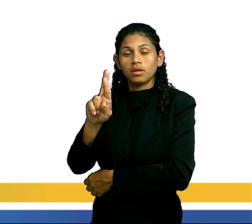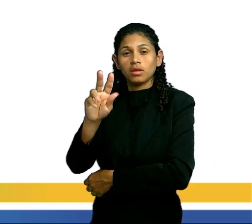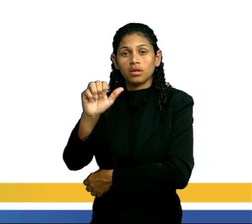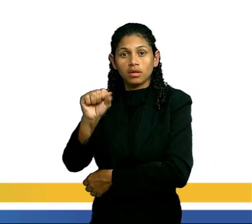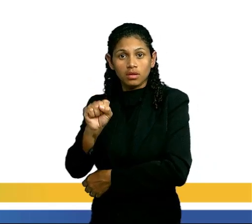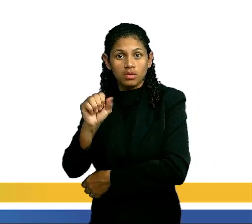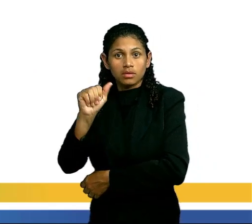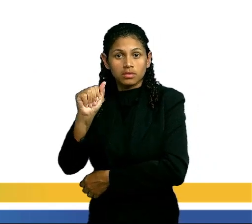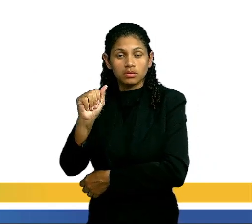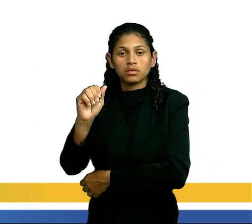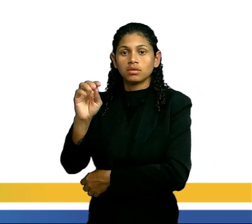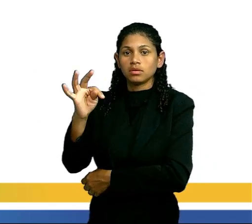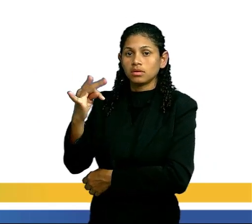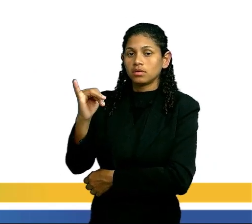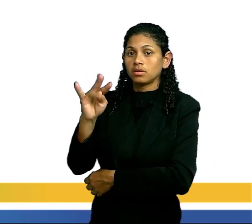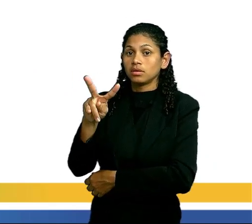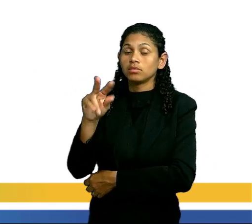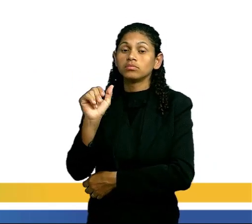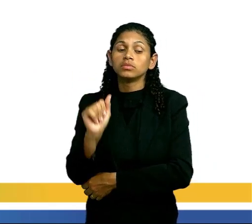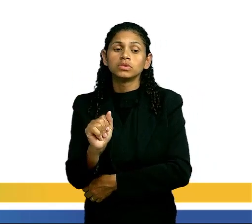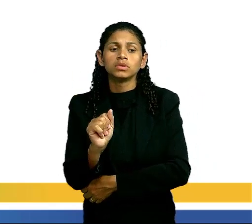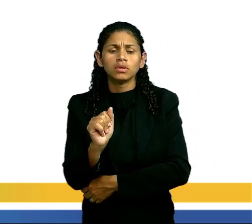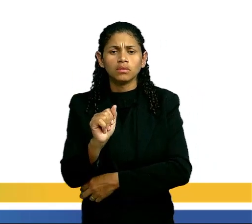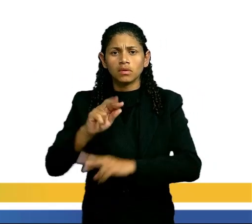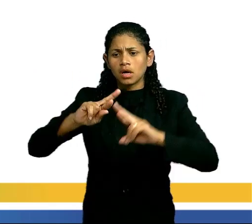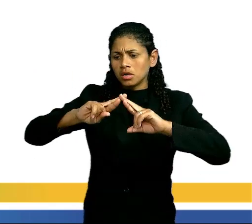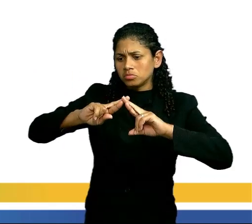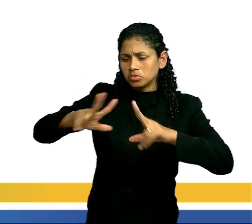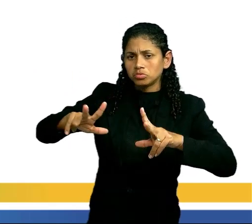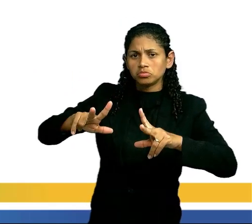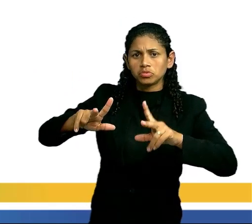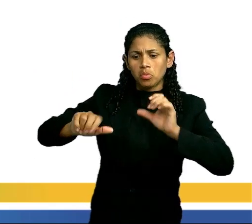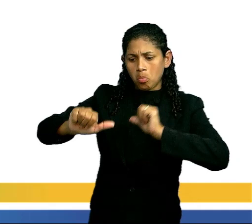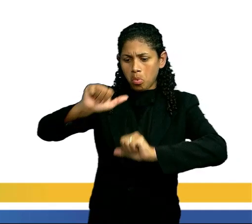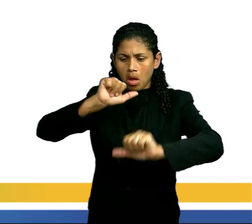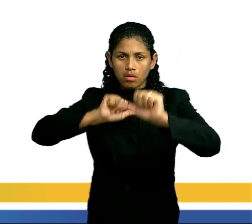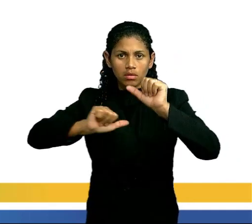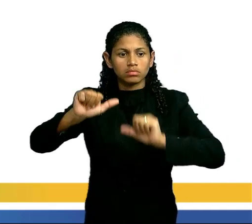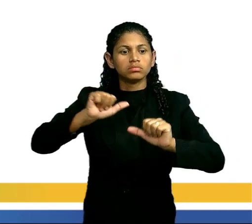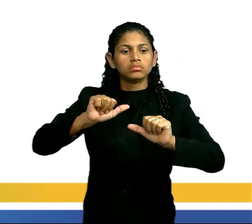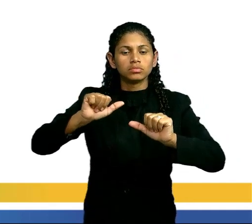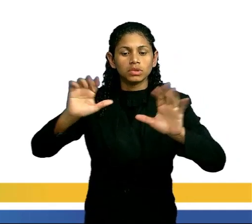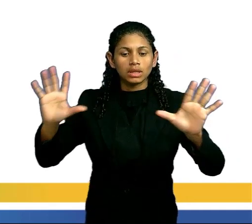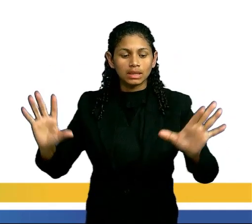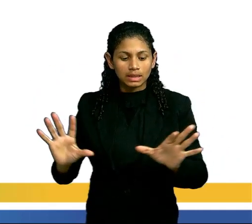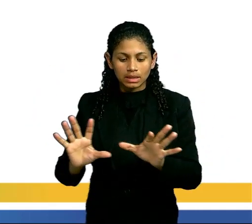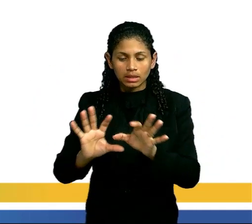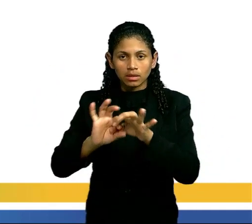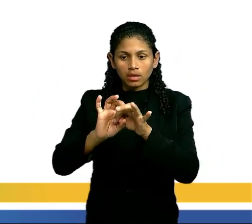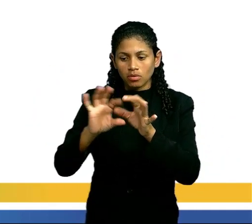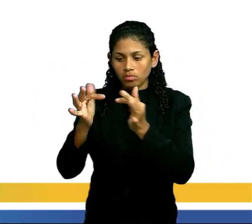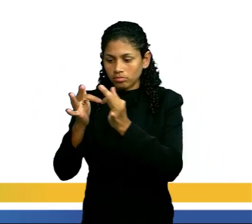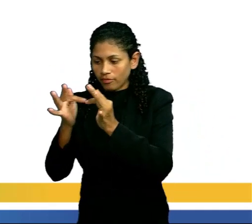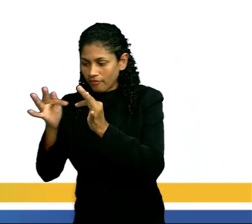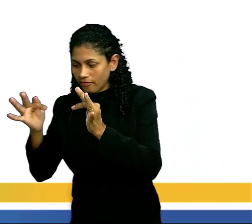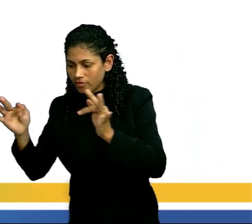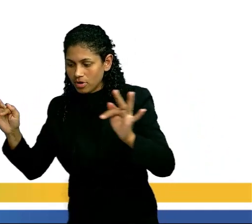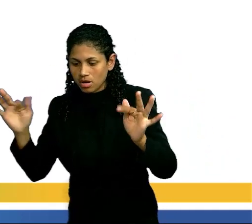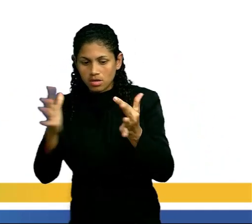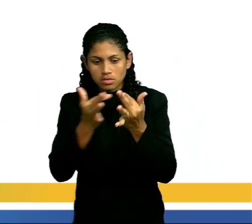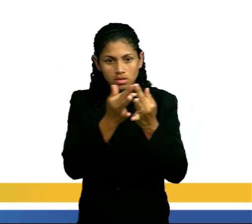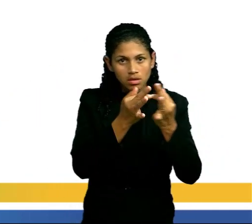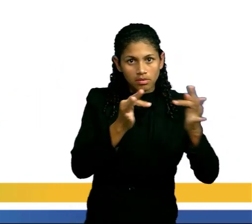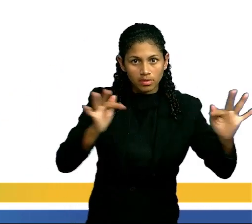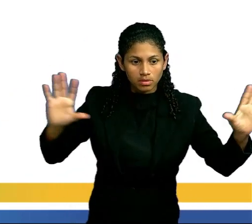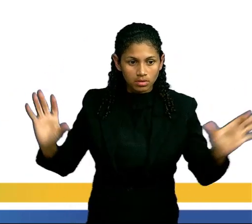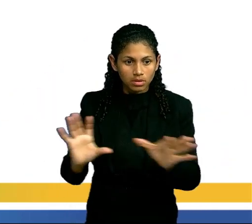questão adversa, né? Ligam orações ou palavras denotando ideia de oposição.